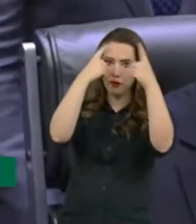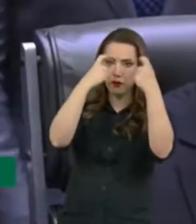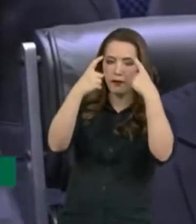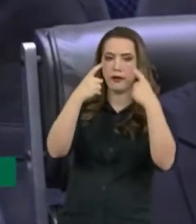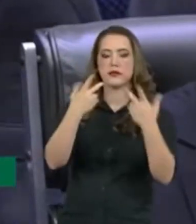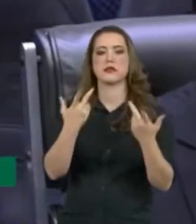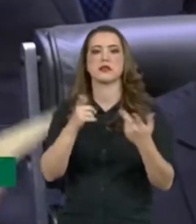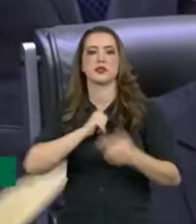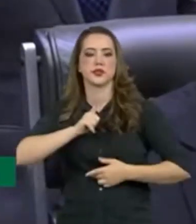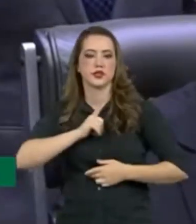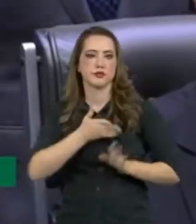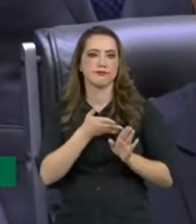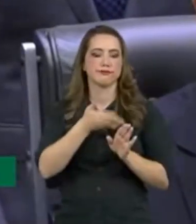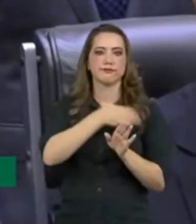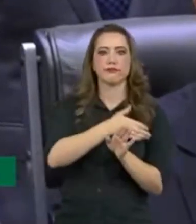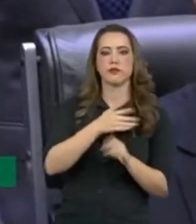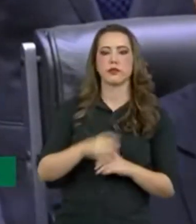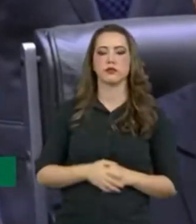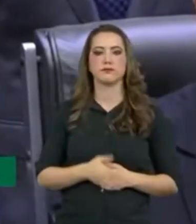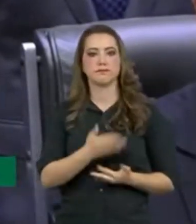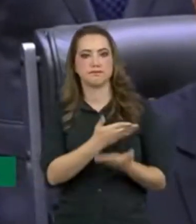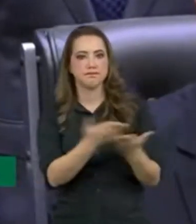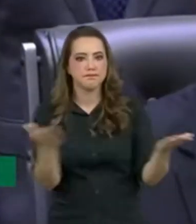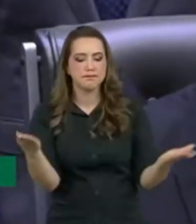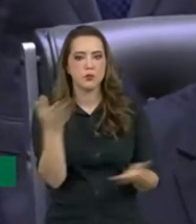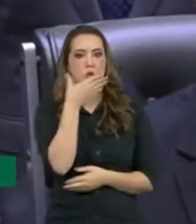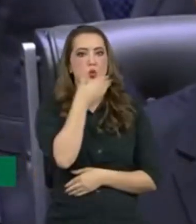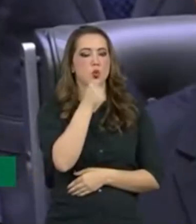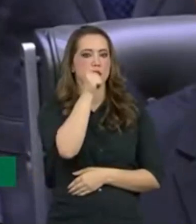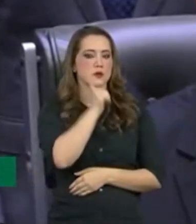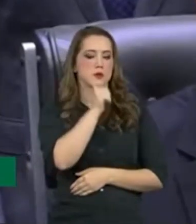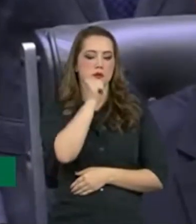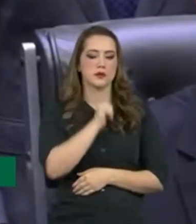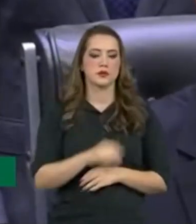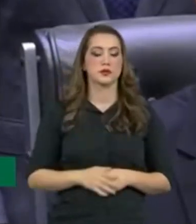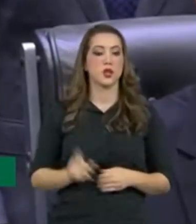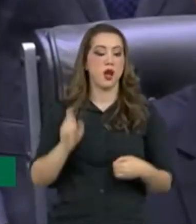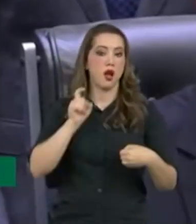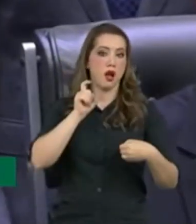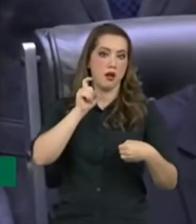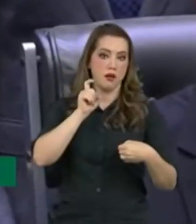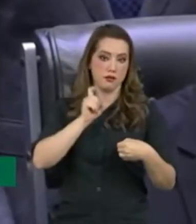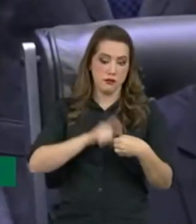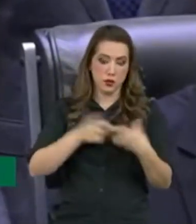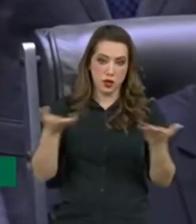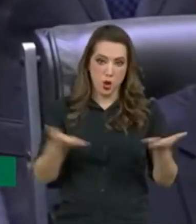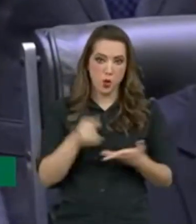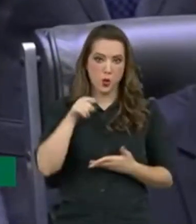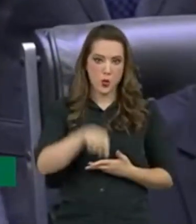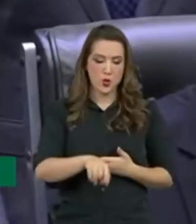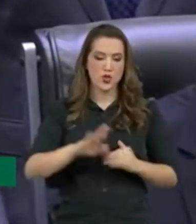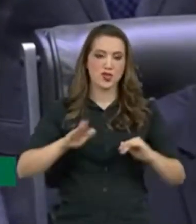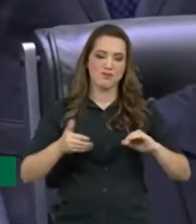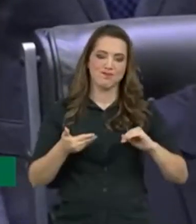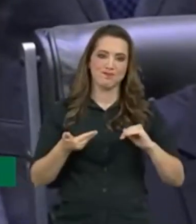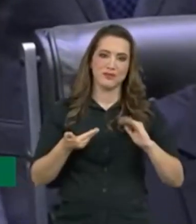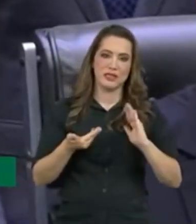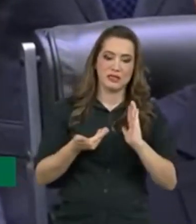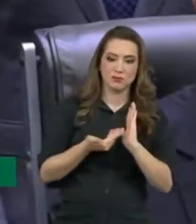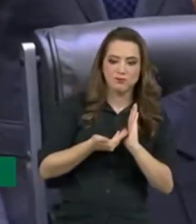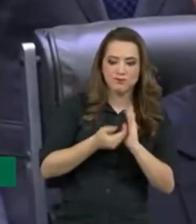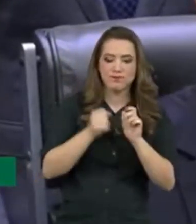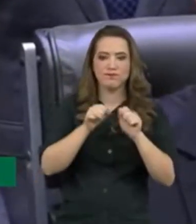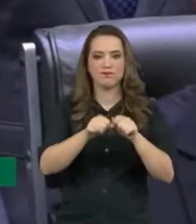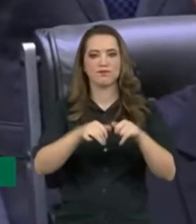detratores. Senhoras e senhores, ao retornar a este plenário da Câmara dos Deputados,